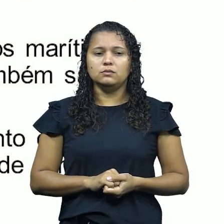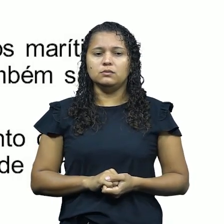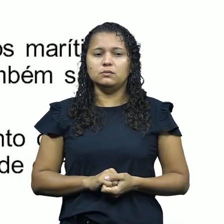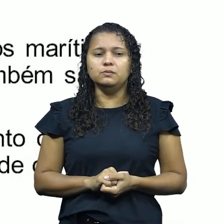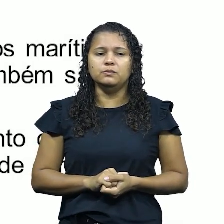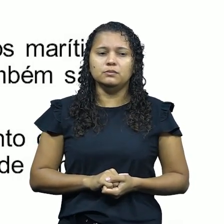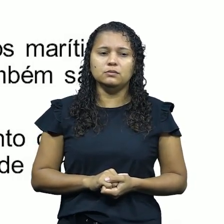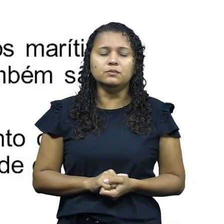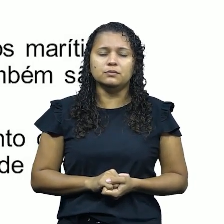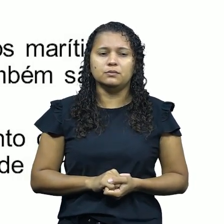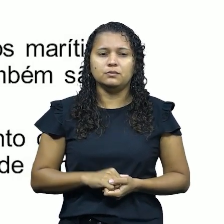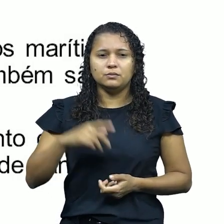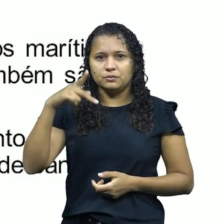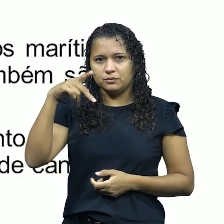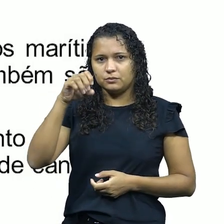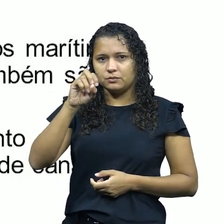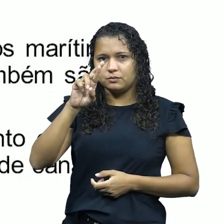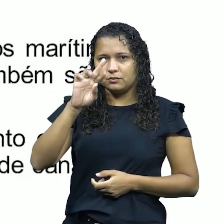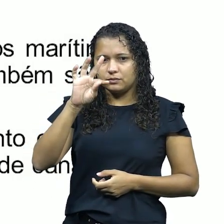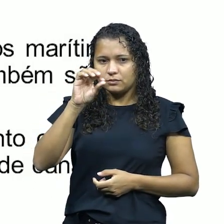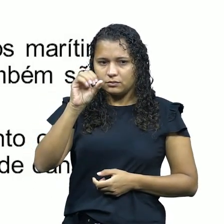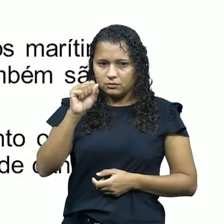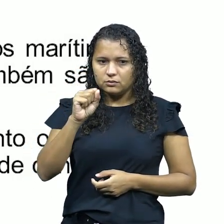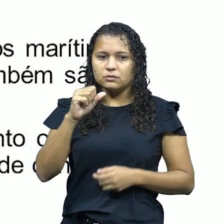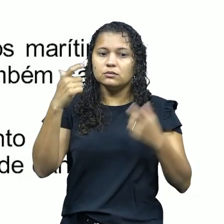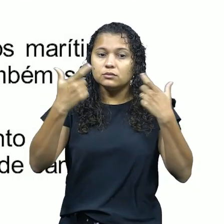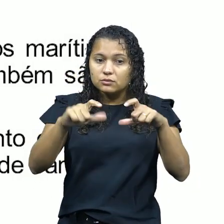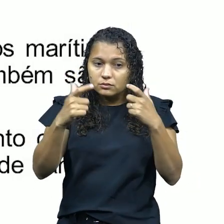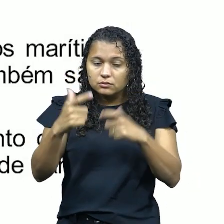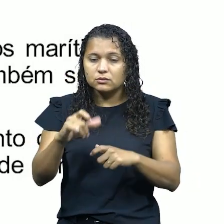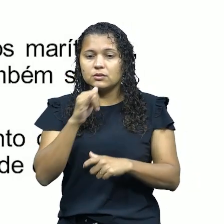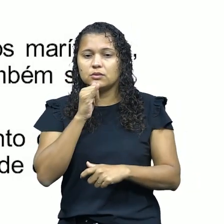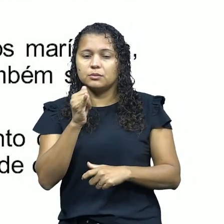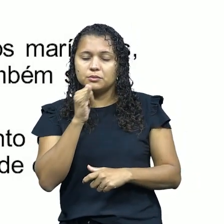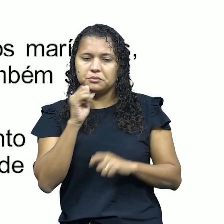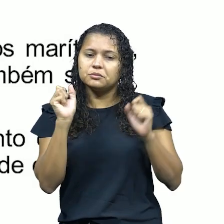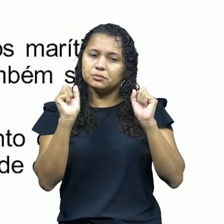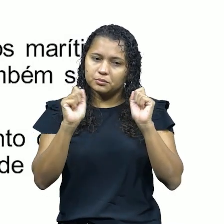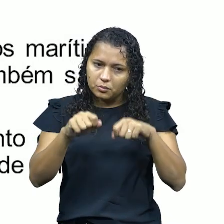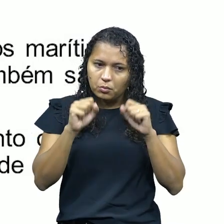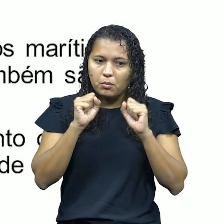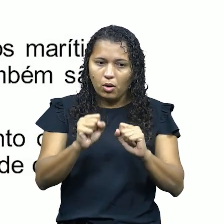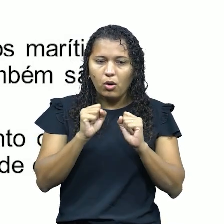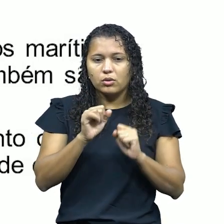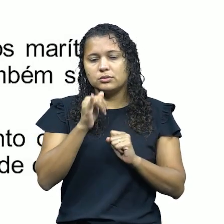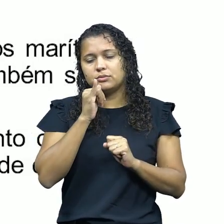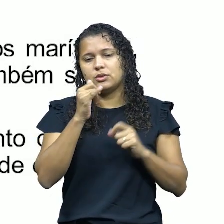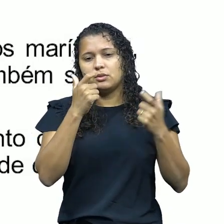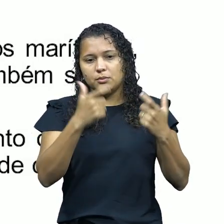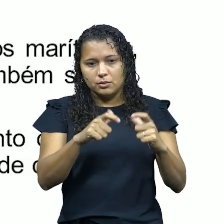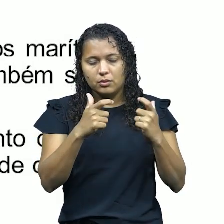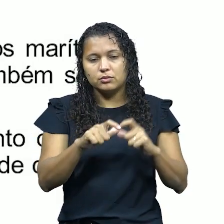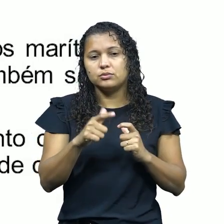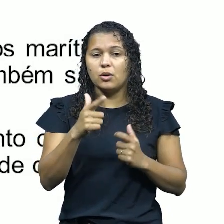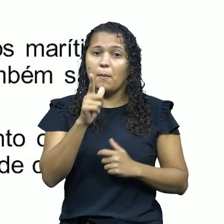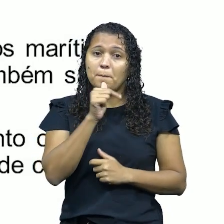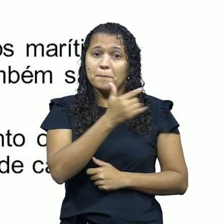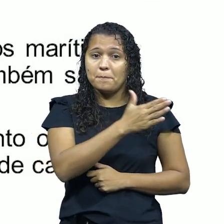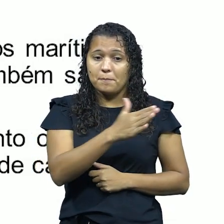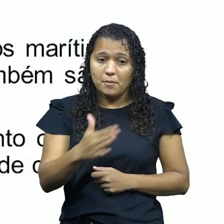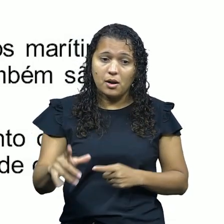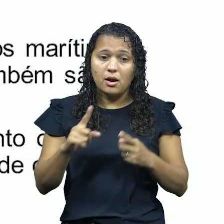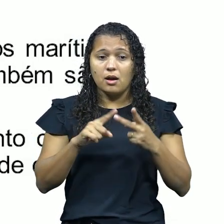pode ser dividido pela localização, ou seja, as obras portuárias elas podem ser por portos marítimos,